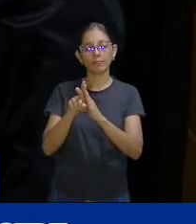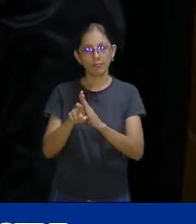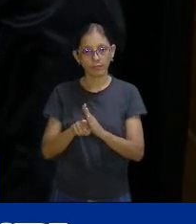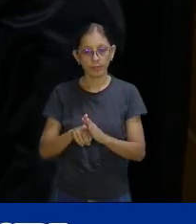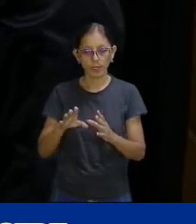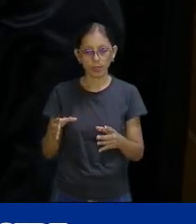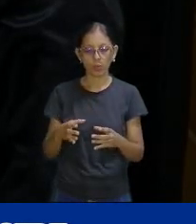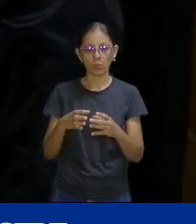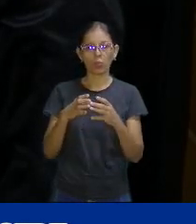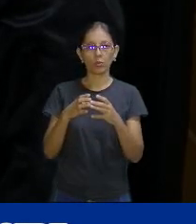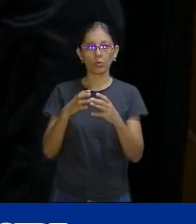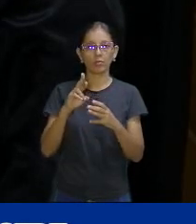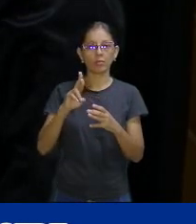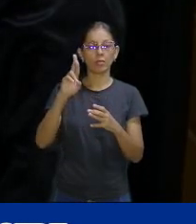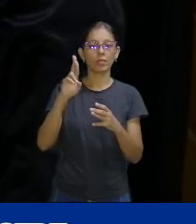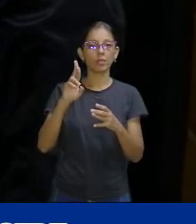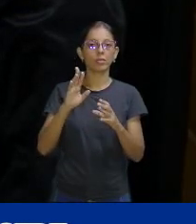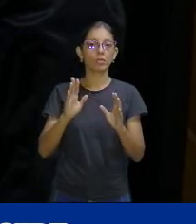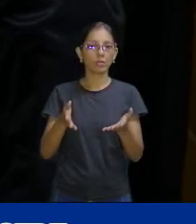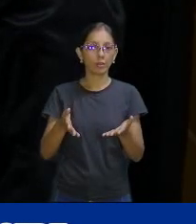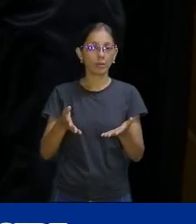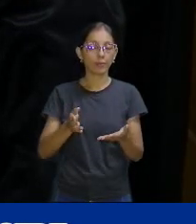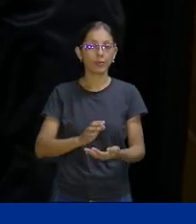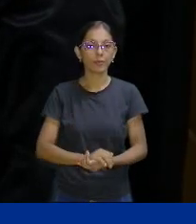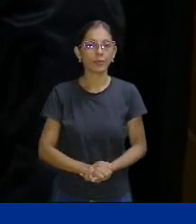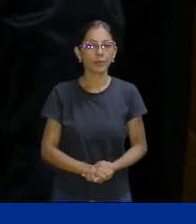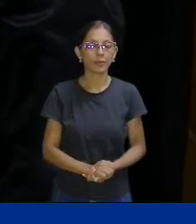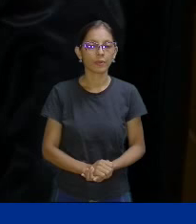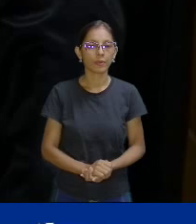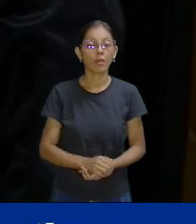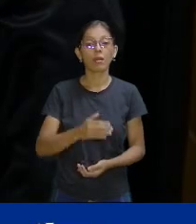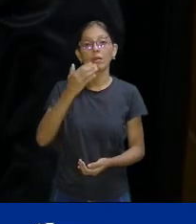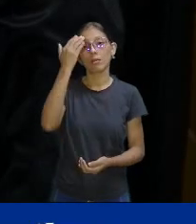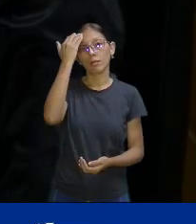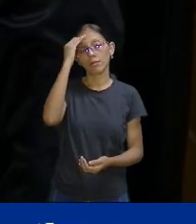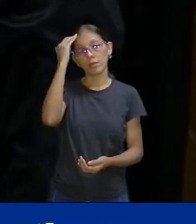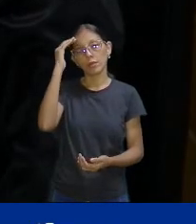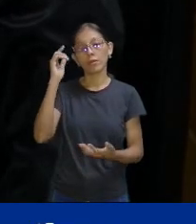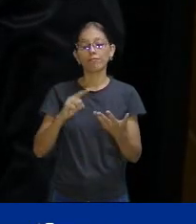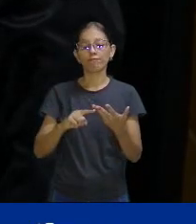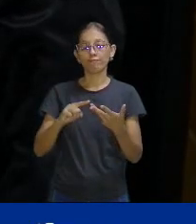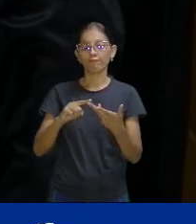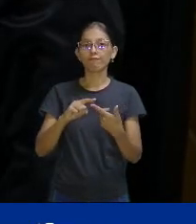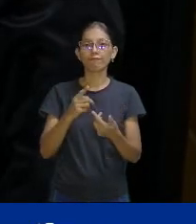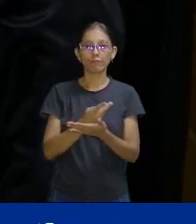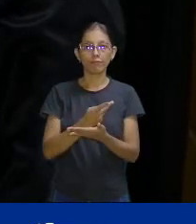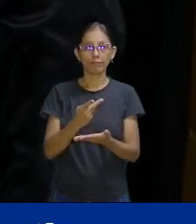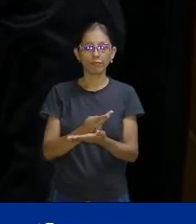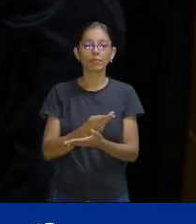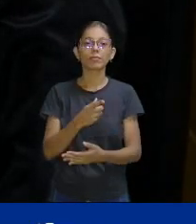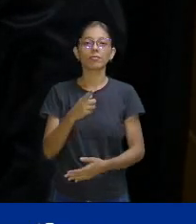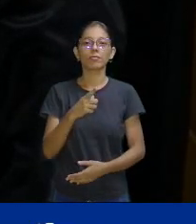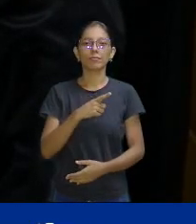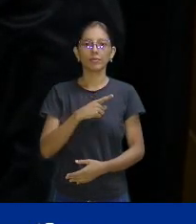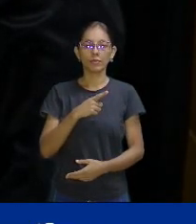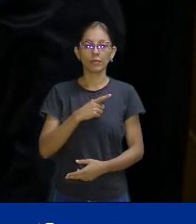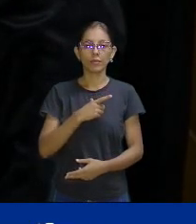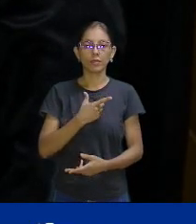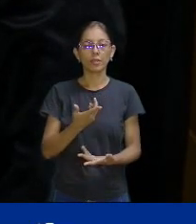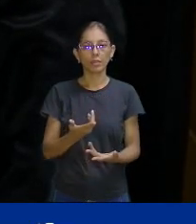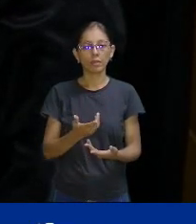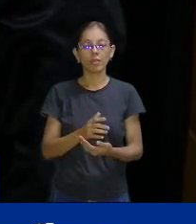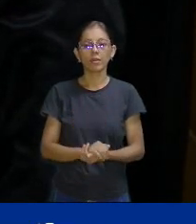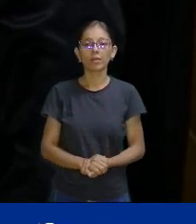e Partidárias, nosso NACEP, e entendeu haver irregularidades diversas que comprometiam